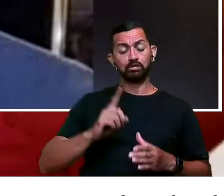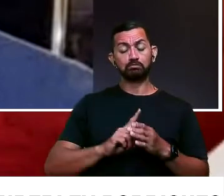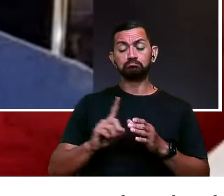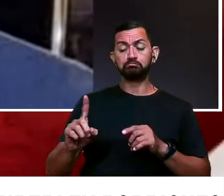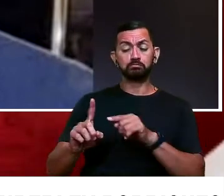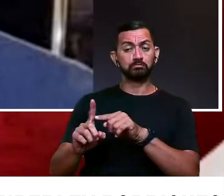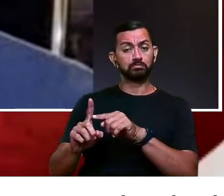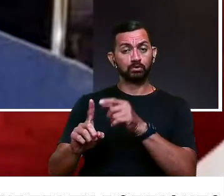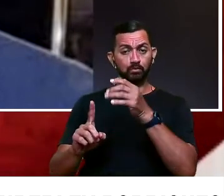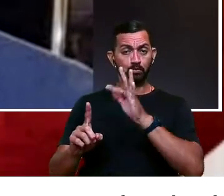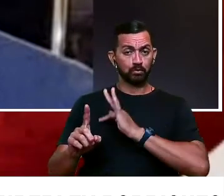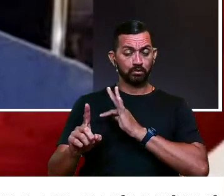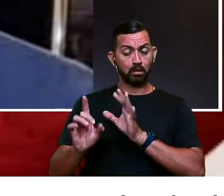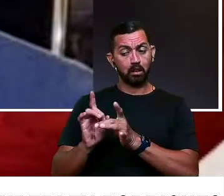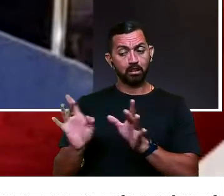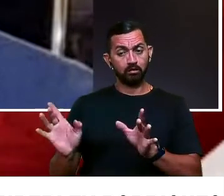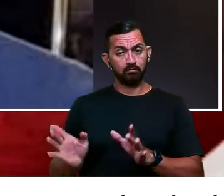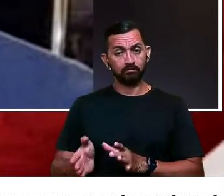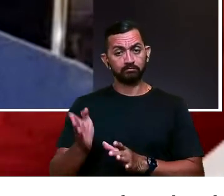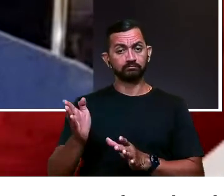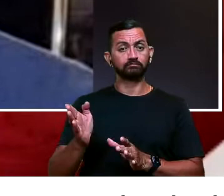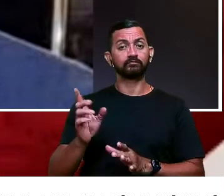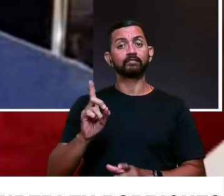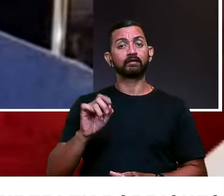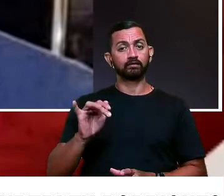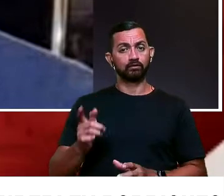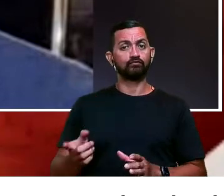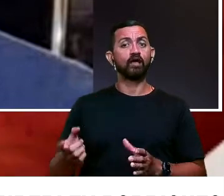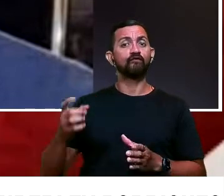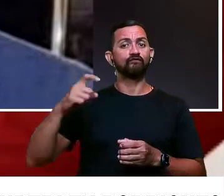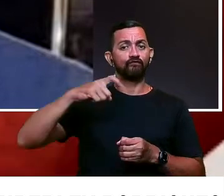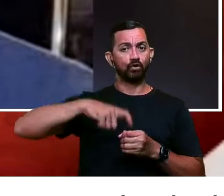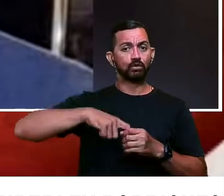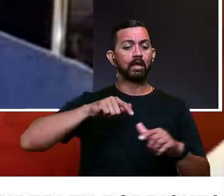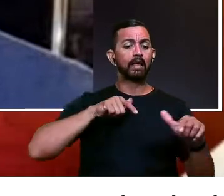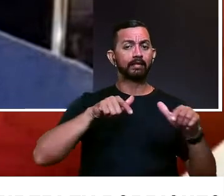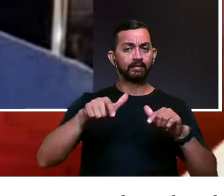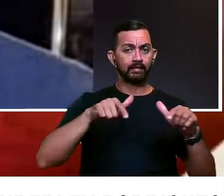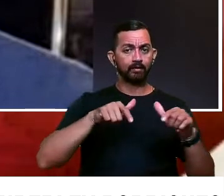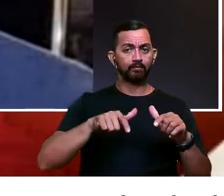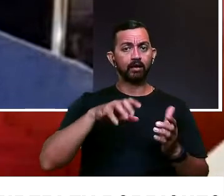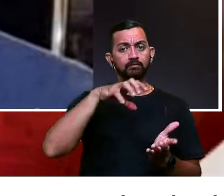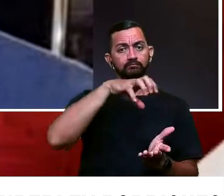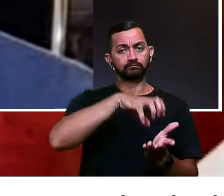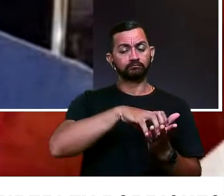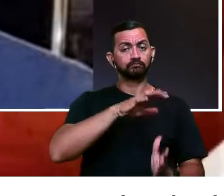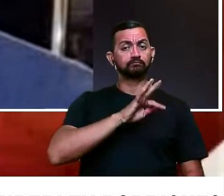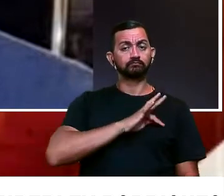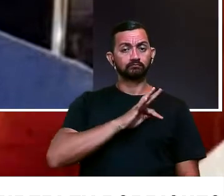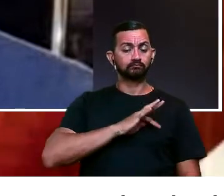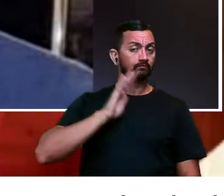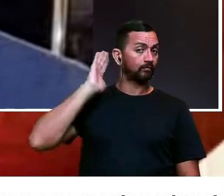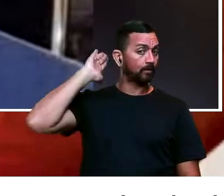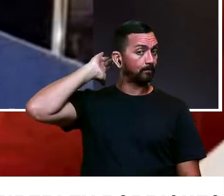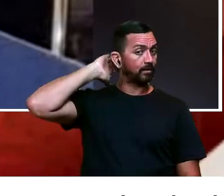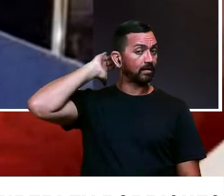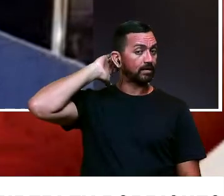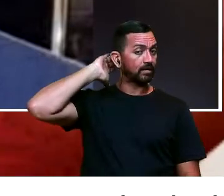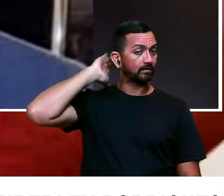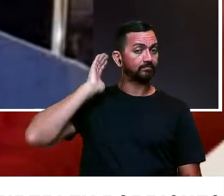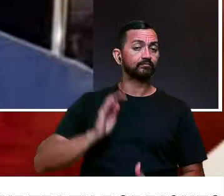há uma outra questão, é que o Danilo vai retornar ao posto de trabalho dele lá na APM do